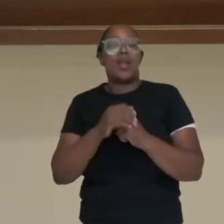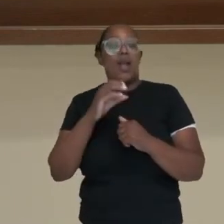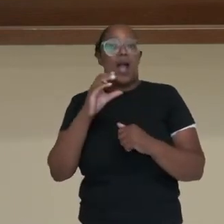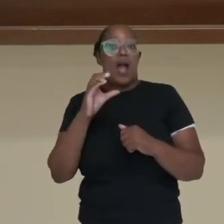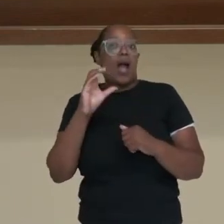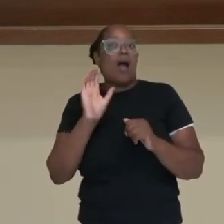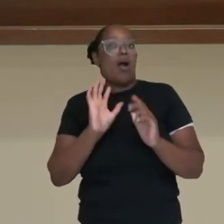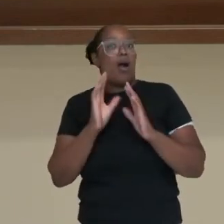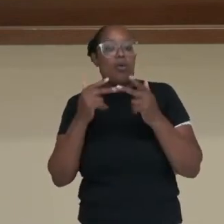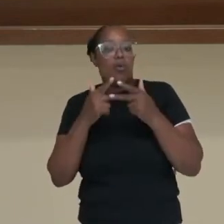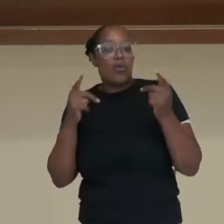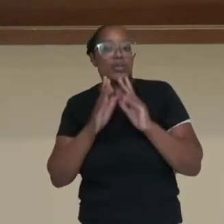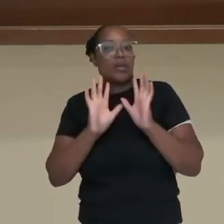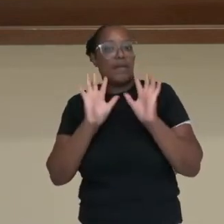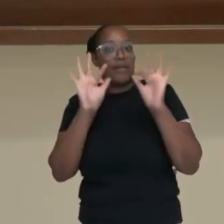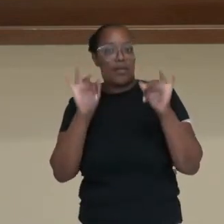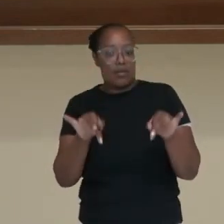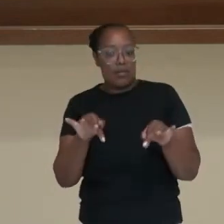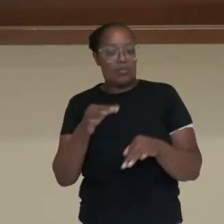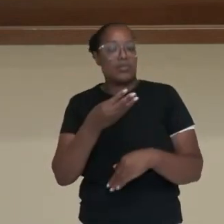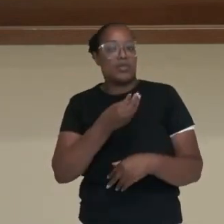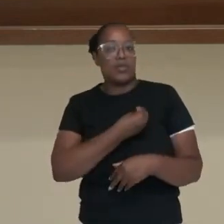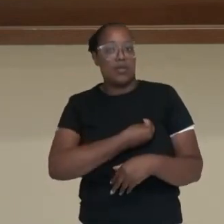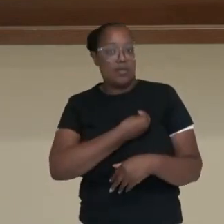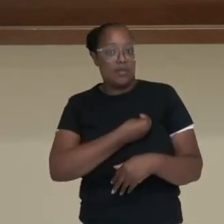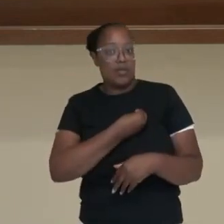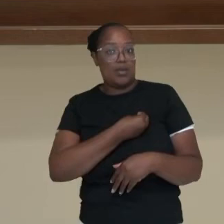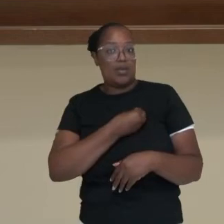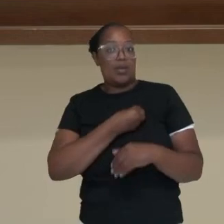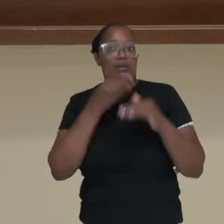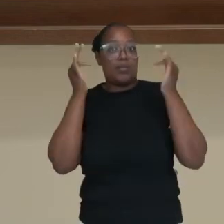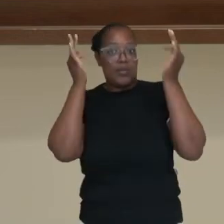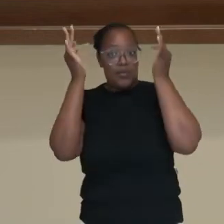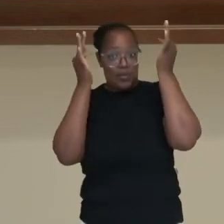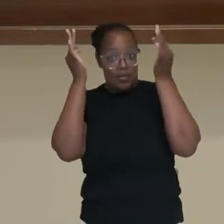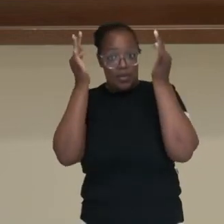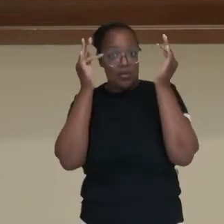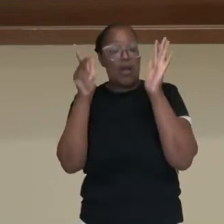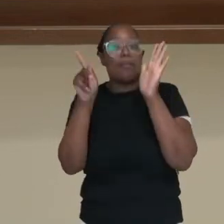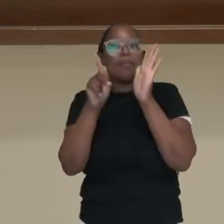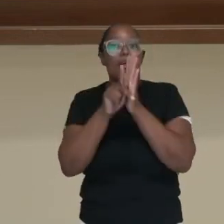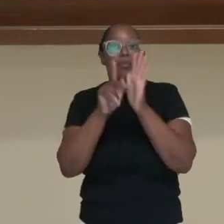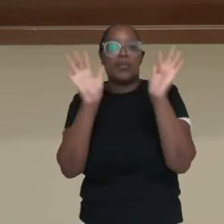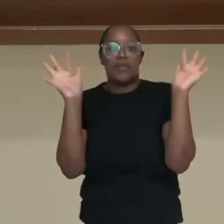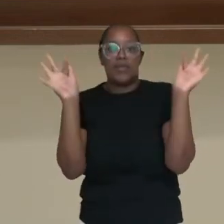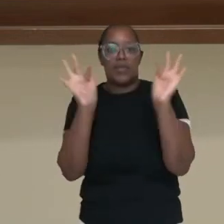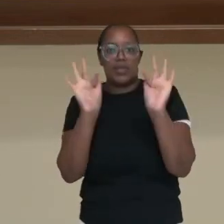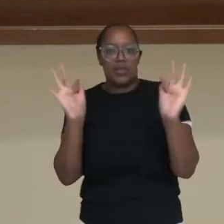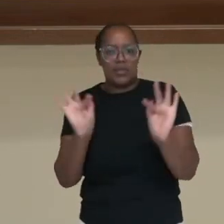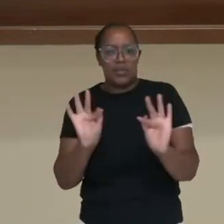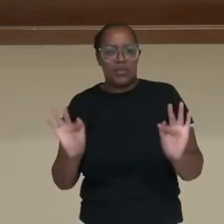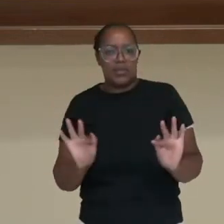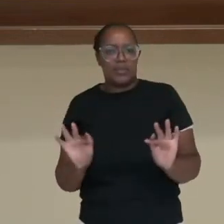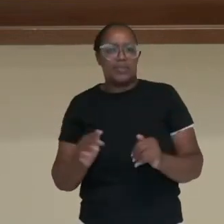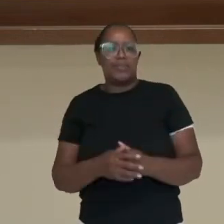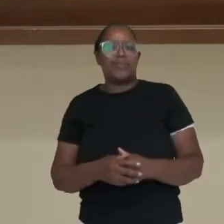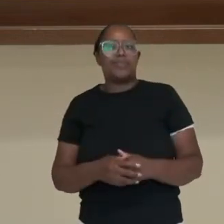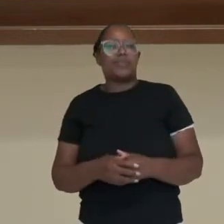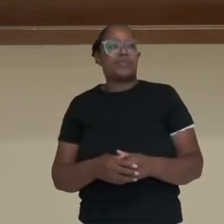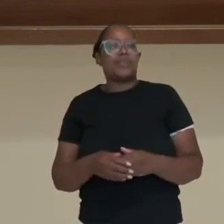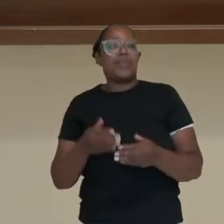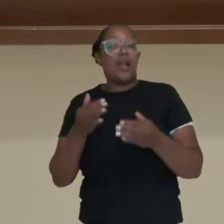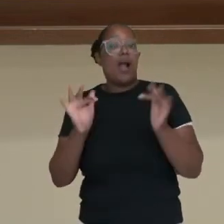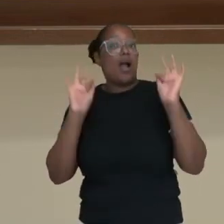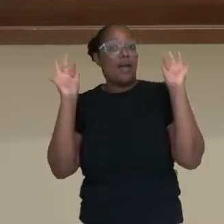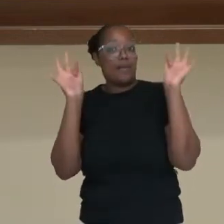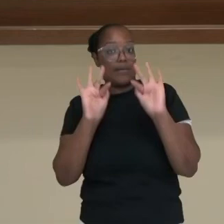causa final do ser humano para Aristóteles é a felicidade. Então isso não pode ser perdido de vida. Aí